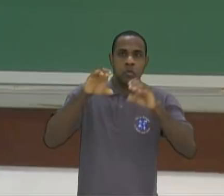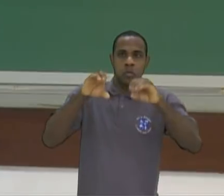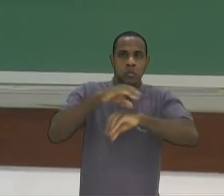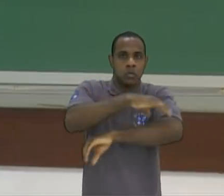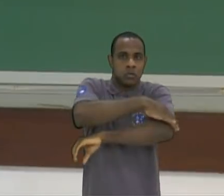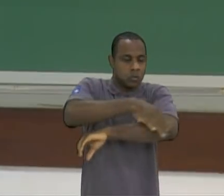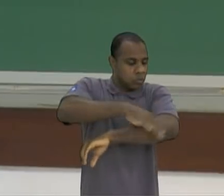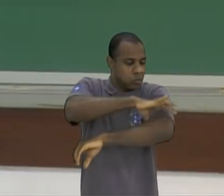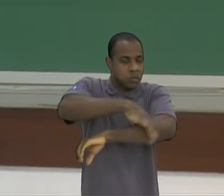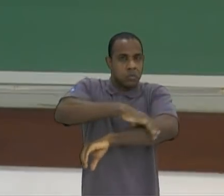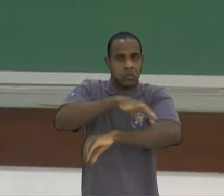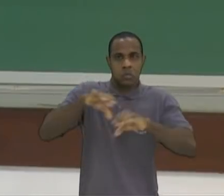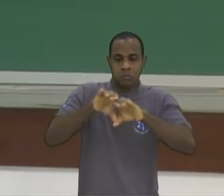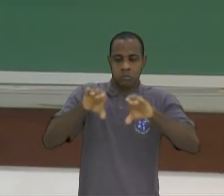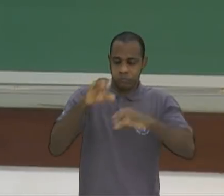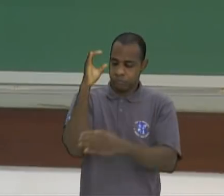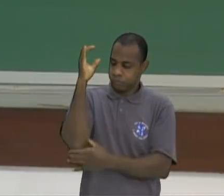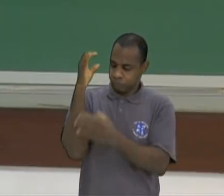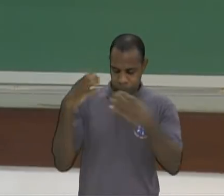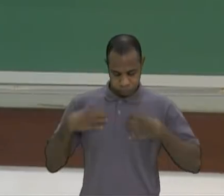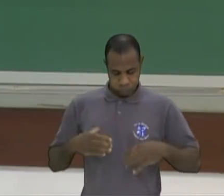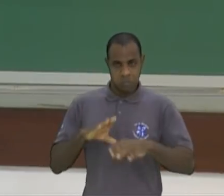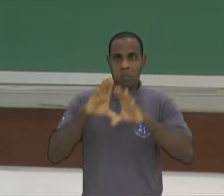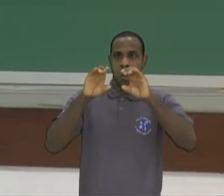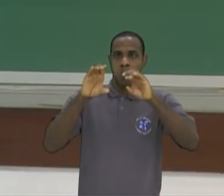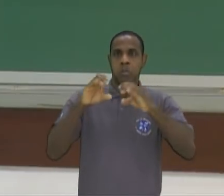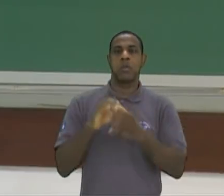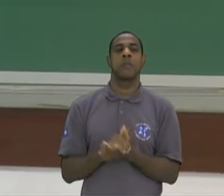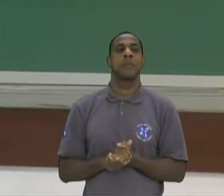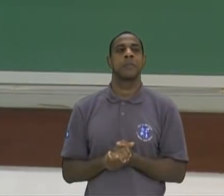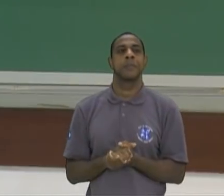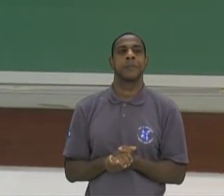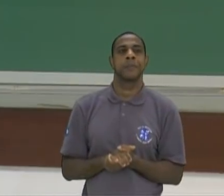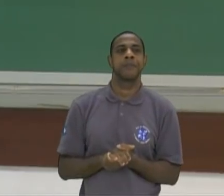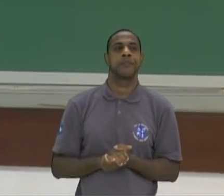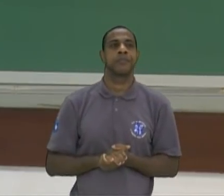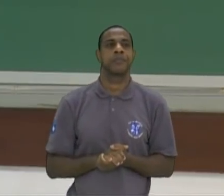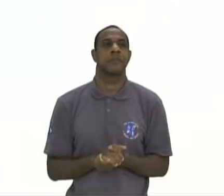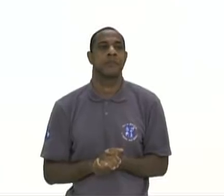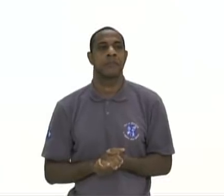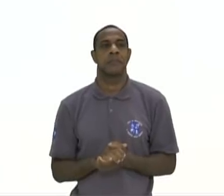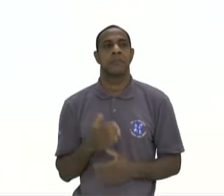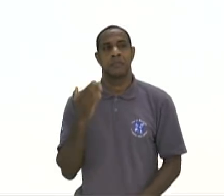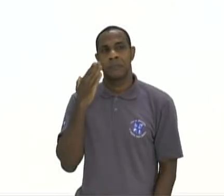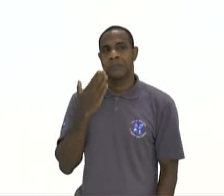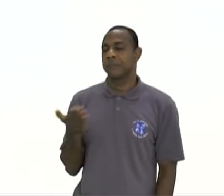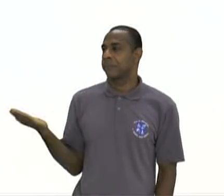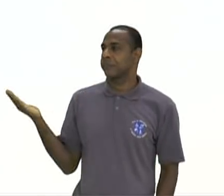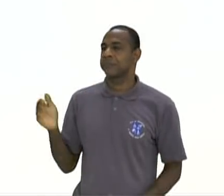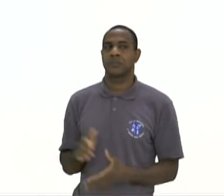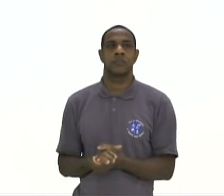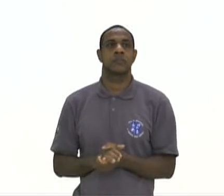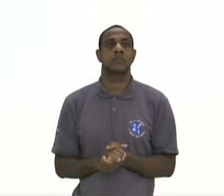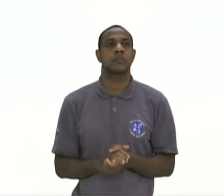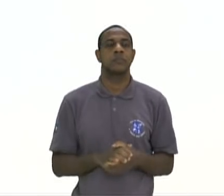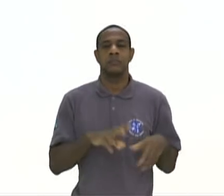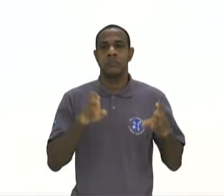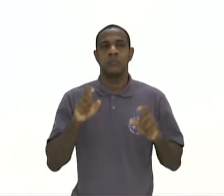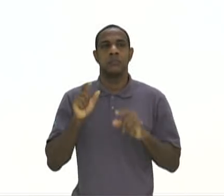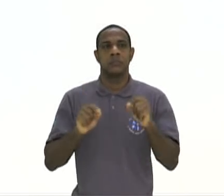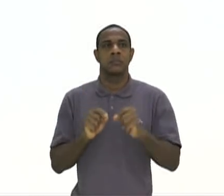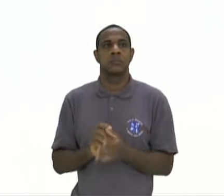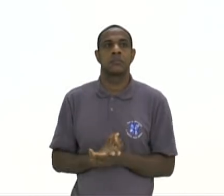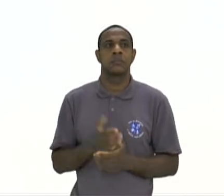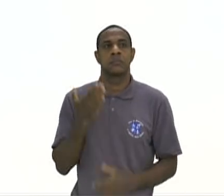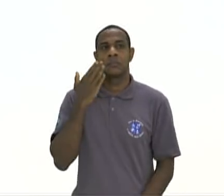O trabalho de alongamento, que é trabalhado dentro da antiginástica. E também outro assunto trabalhado dentro